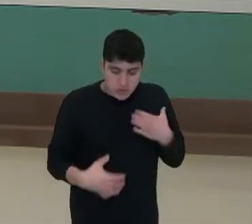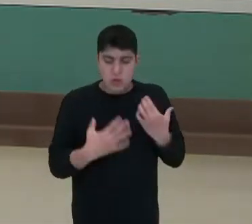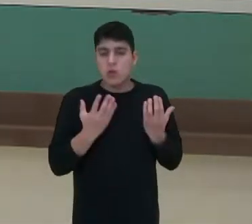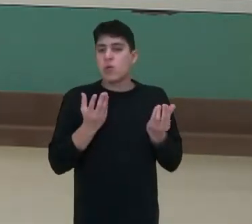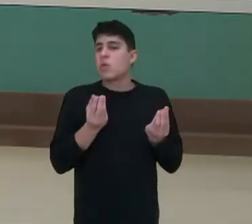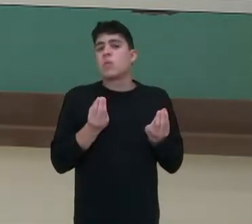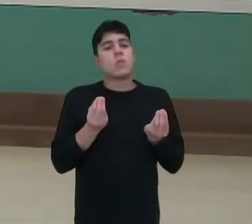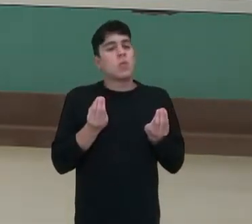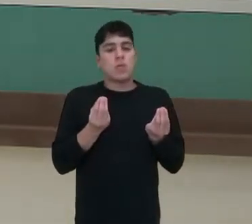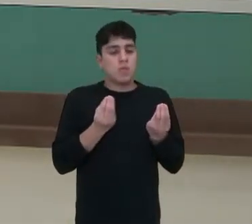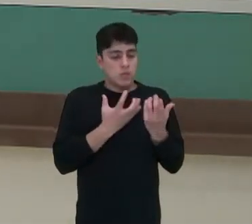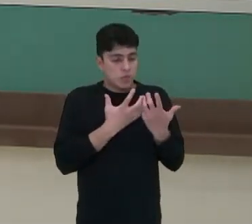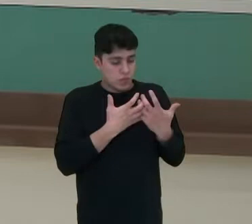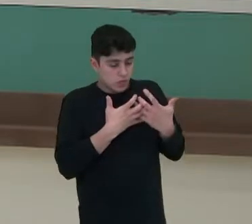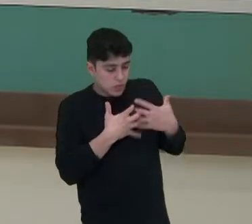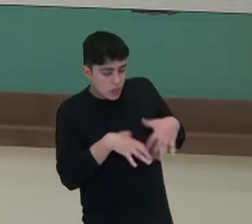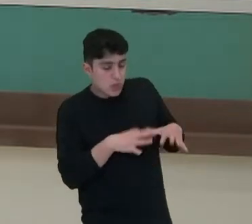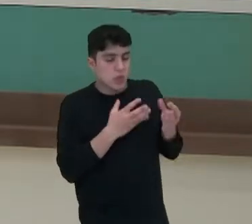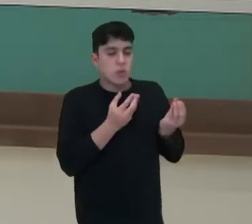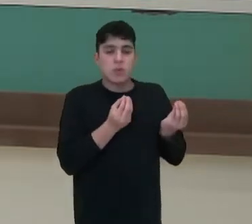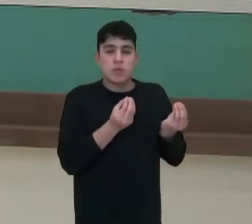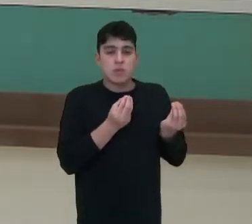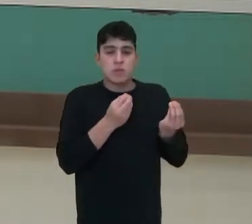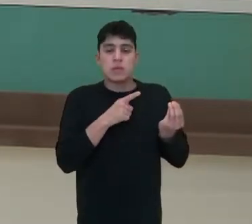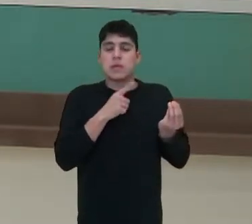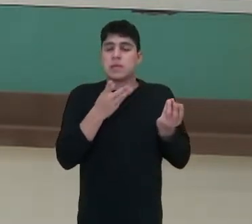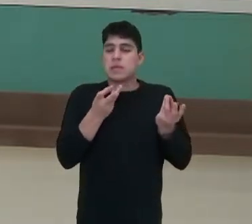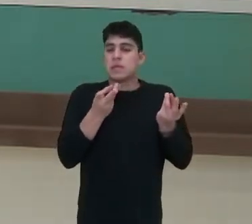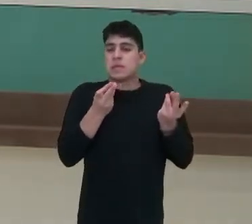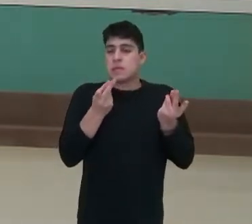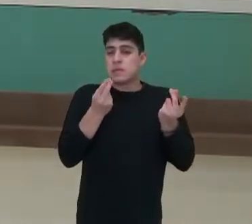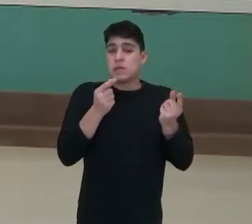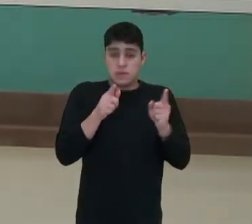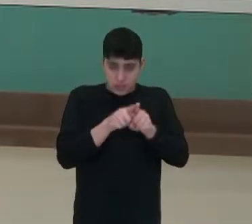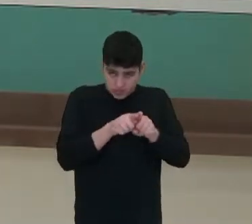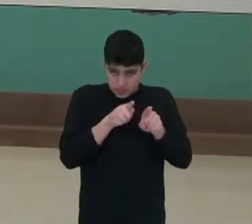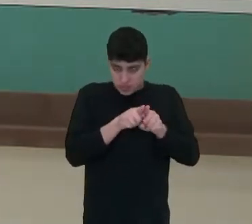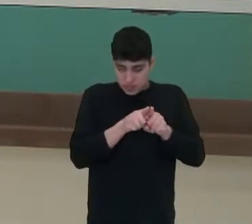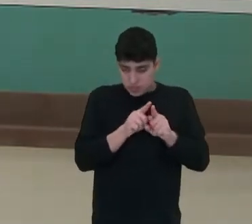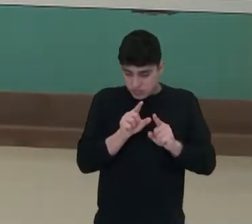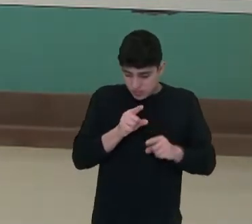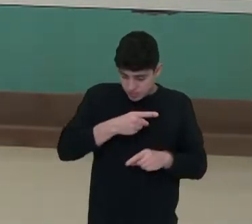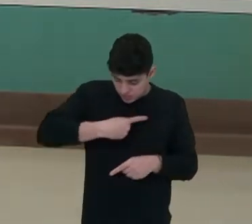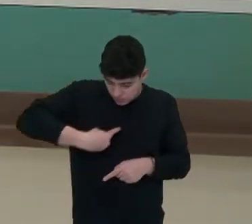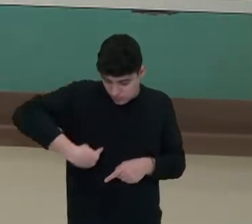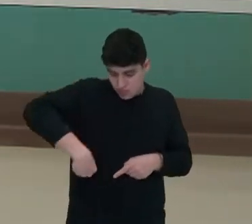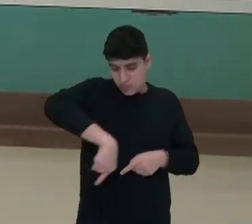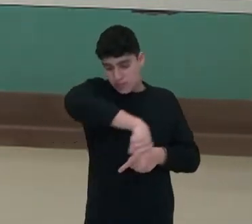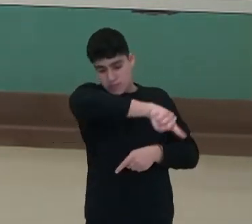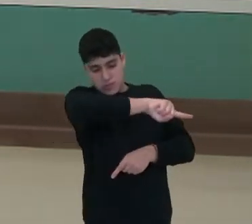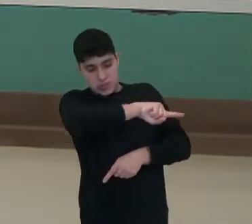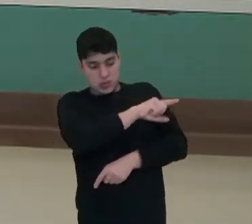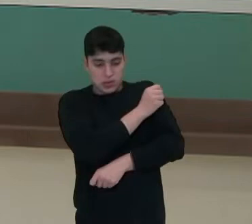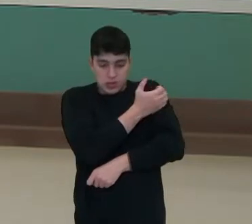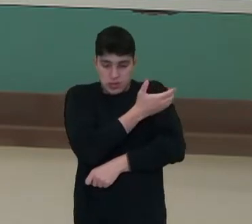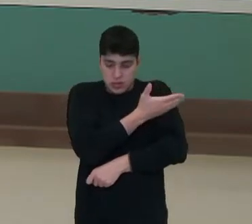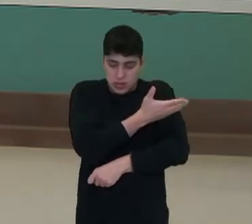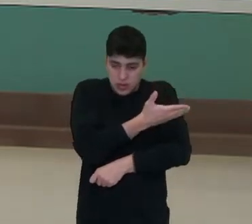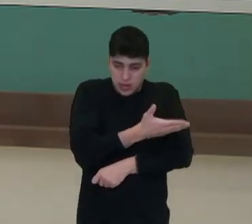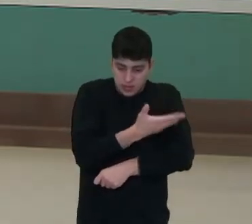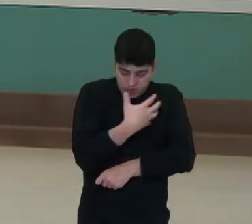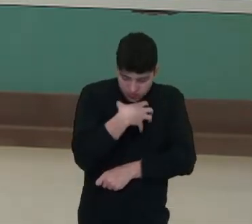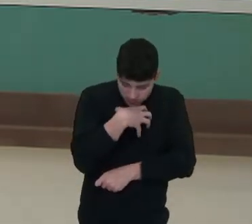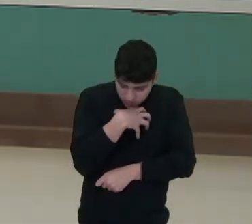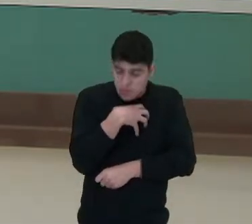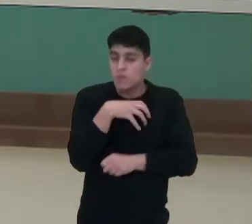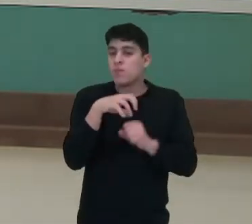respectivas funções, entre outras situações. E começamos a falar de atitudes, de hábitos, de ações que